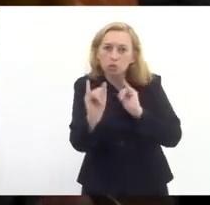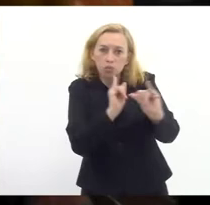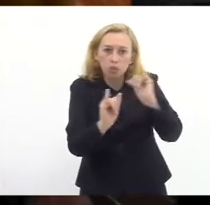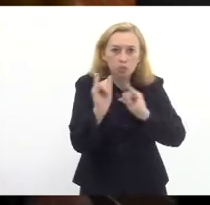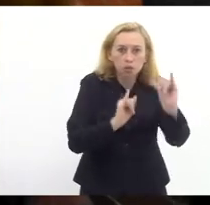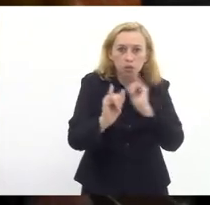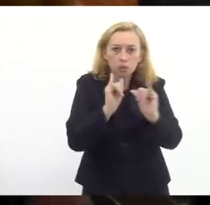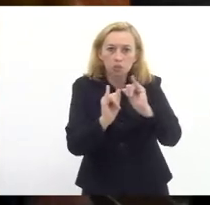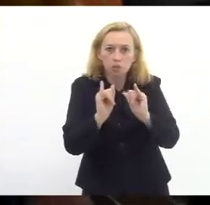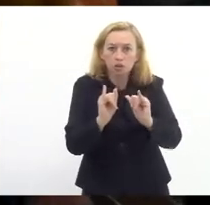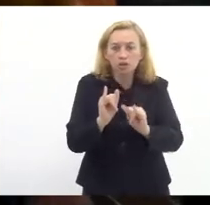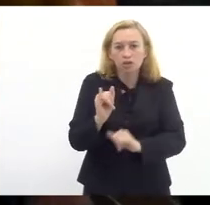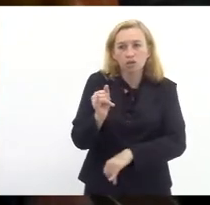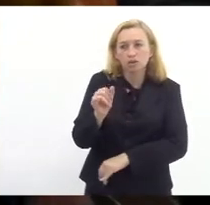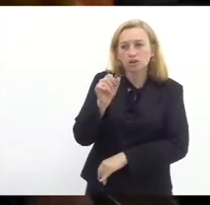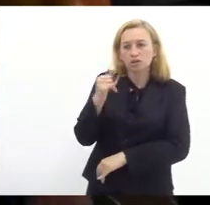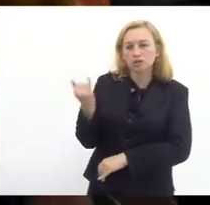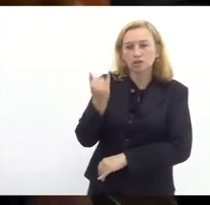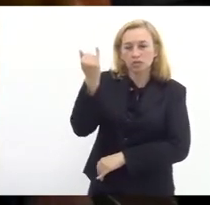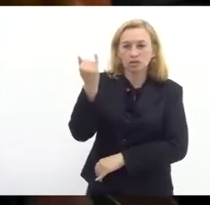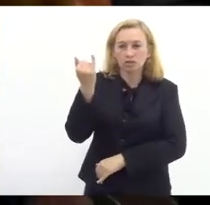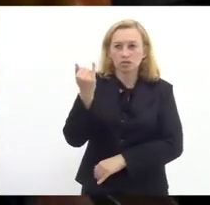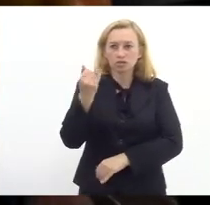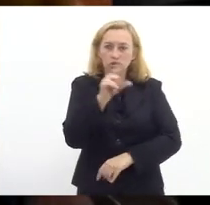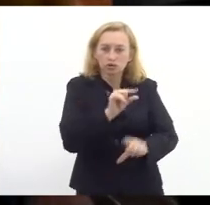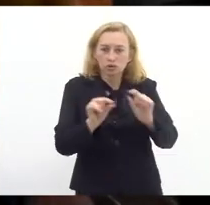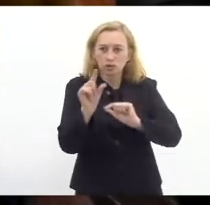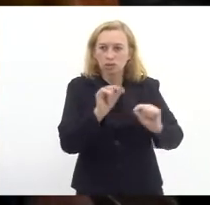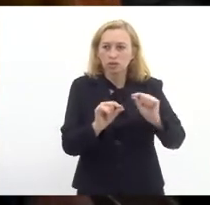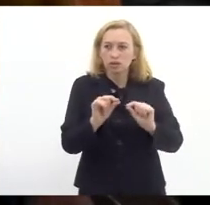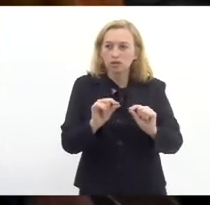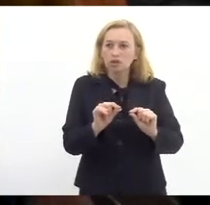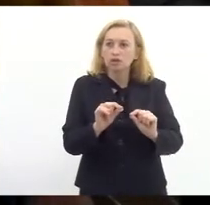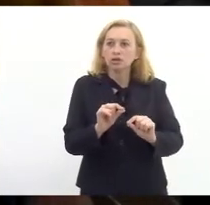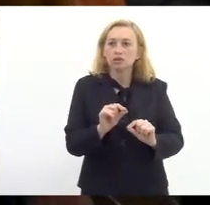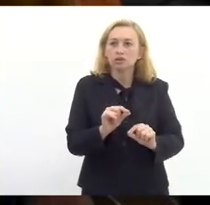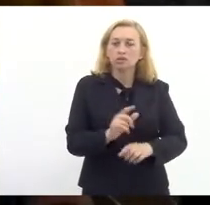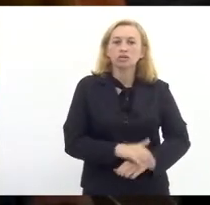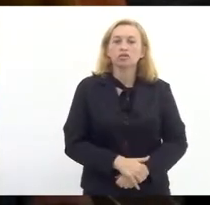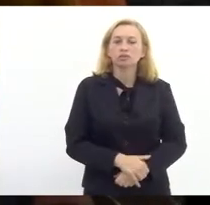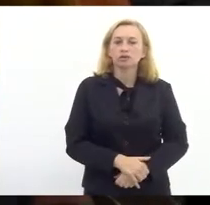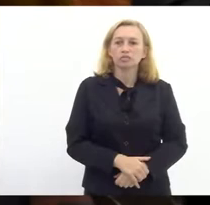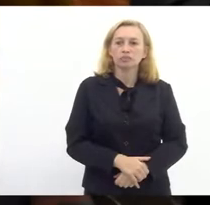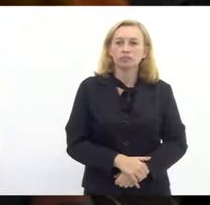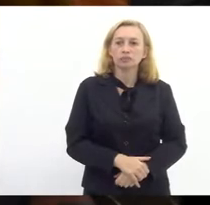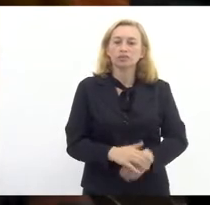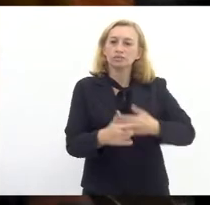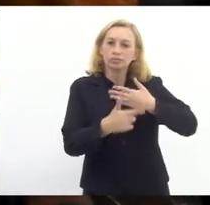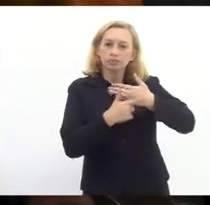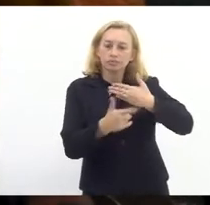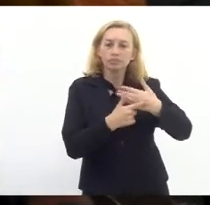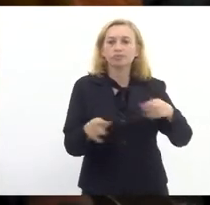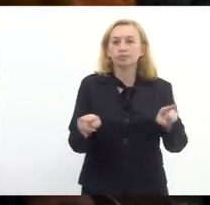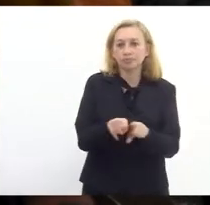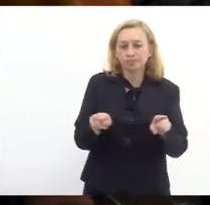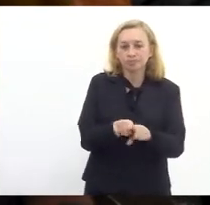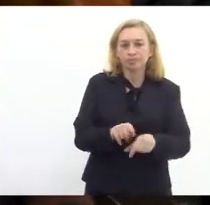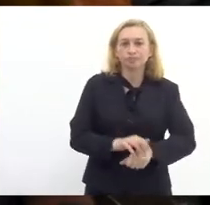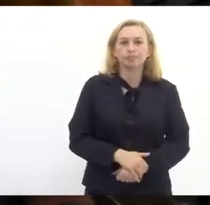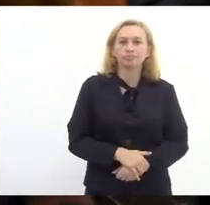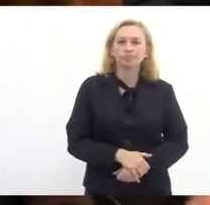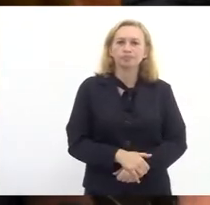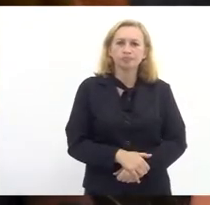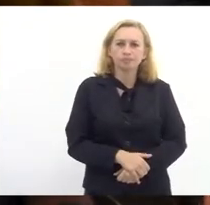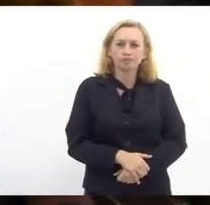traz dados para auxiliar na tomada de decisões. E a agência não se furta a esse papel também, de